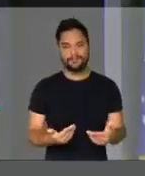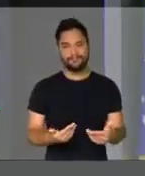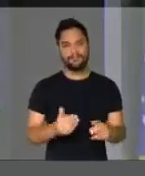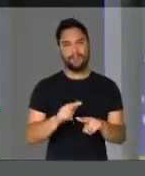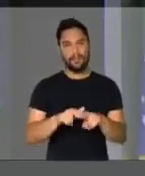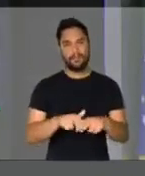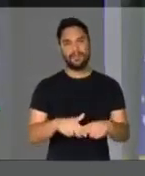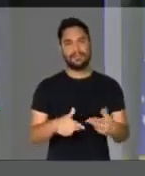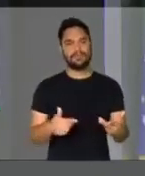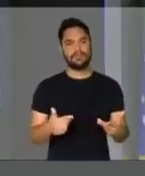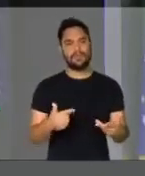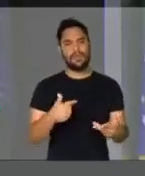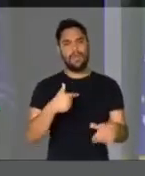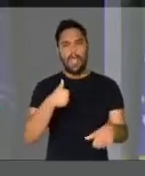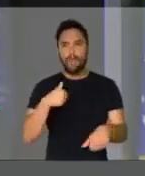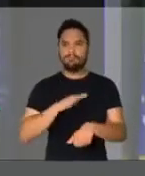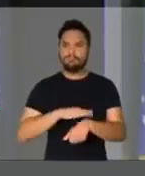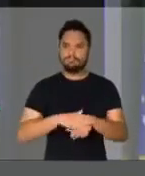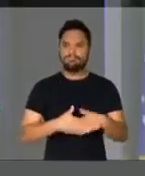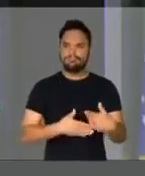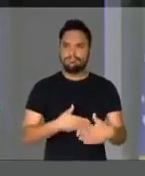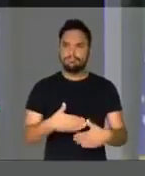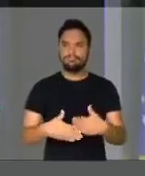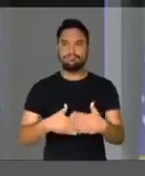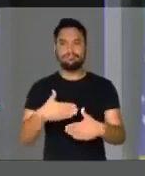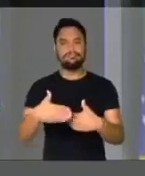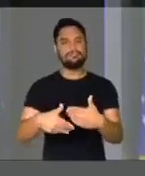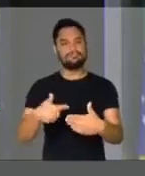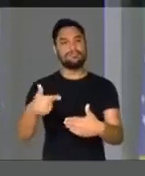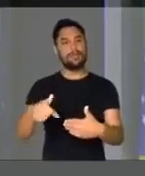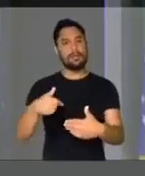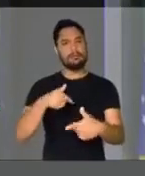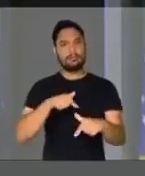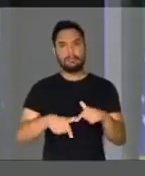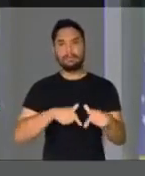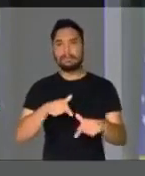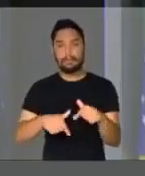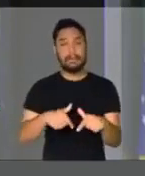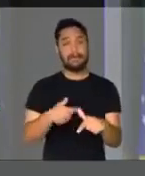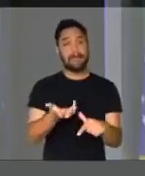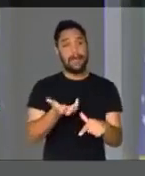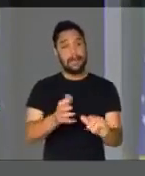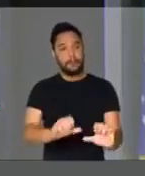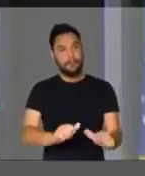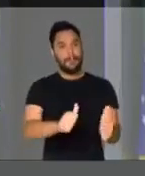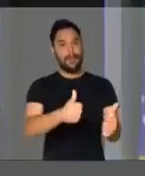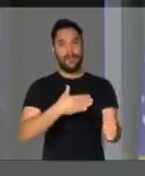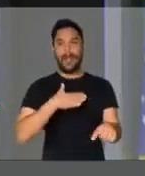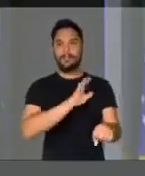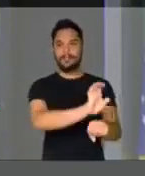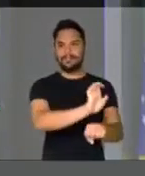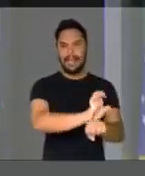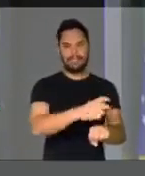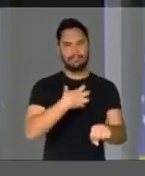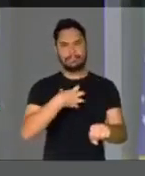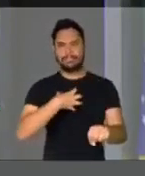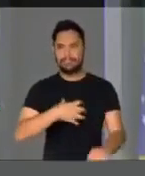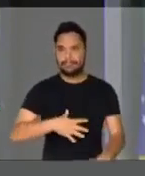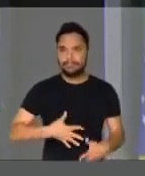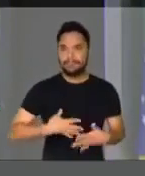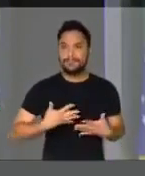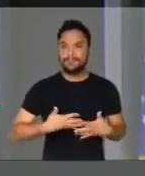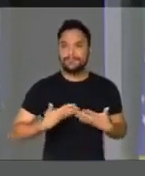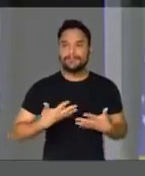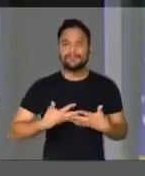assim, gradual e constantemente, a vocação e o desejo de transformar o meu estado foram me estimulando, e a vontade